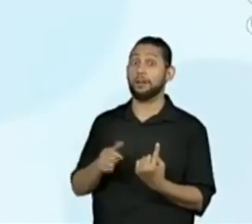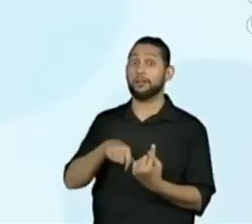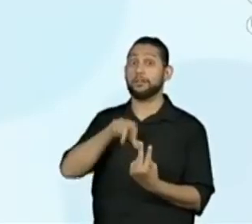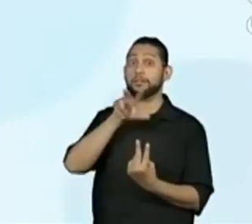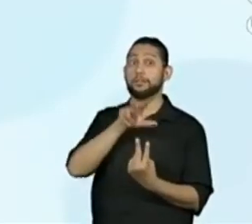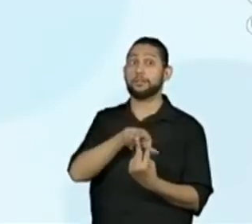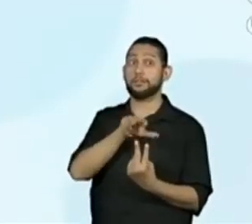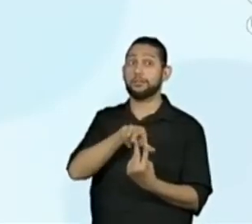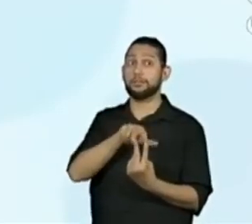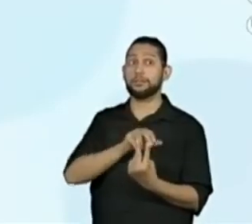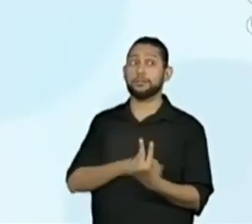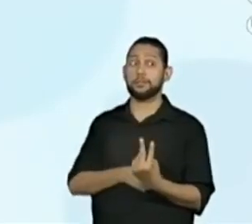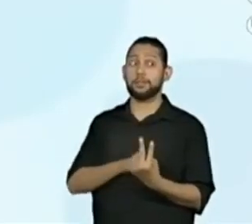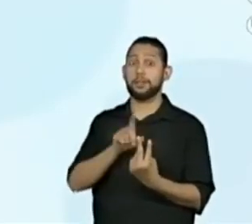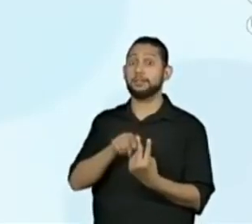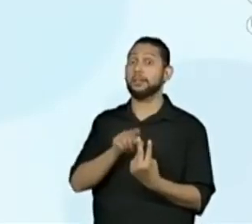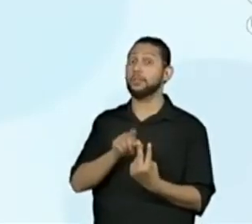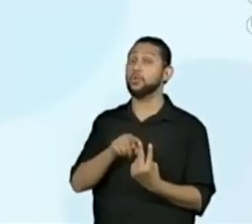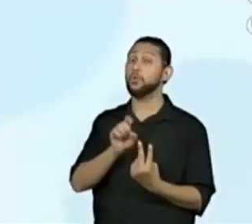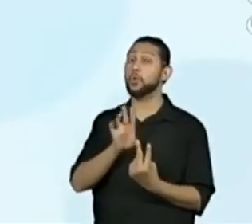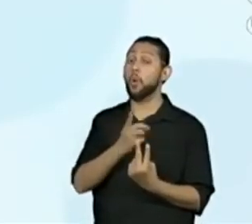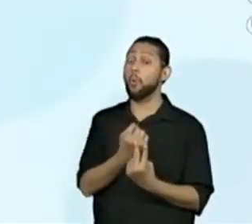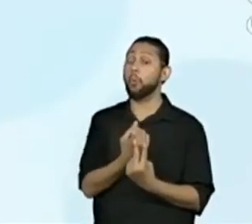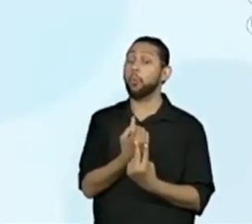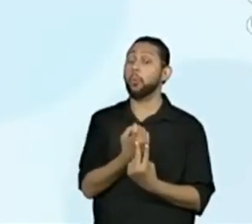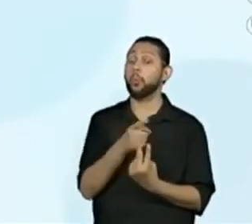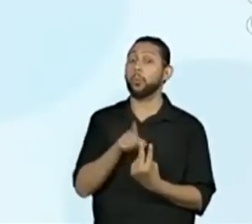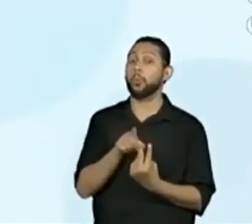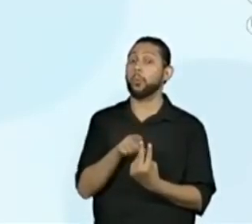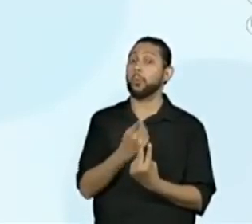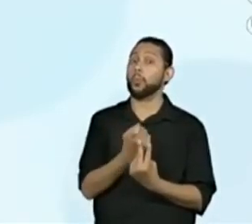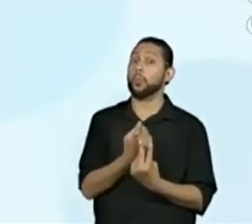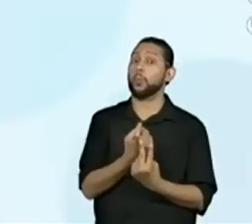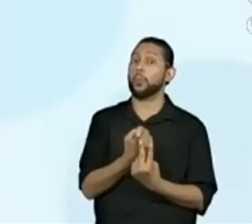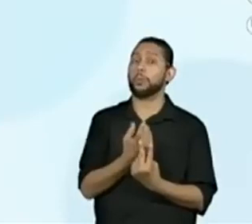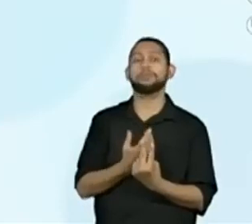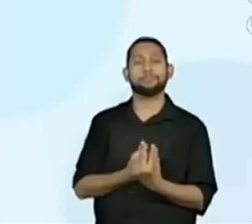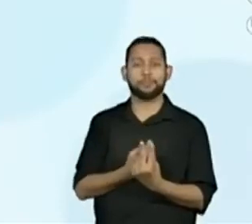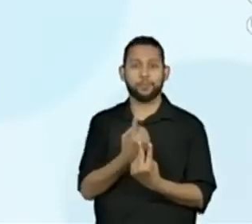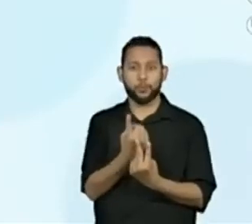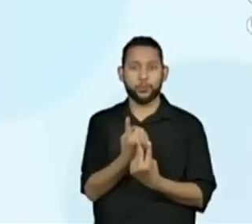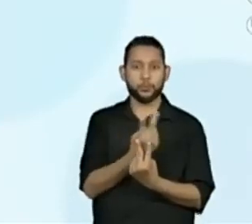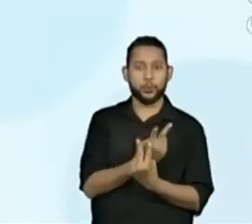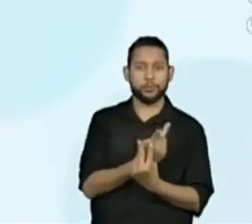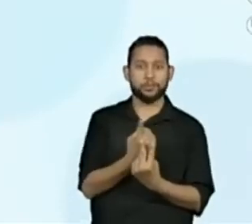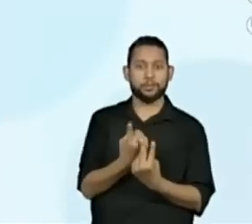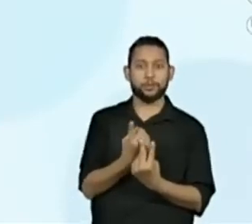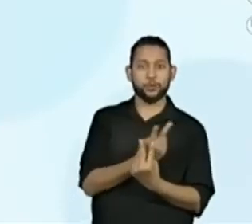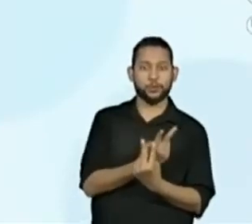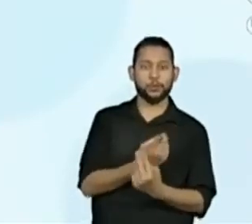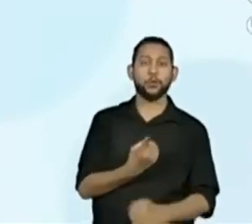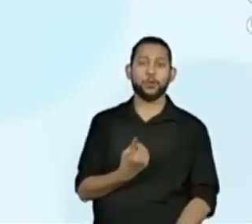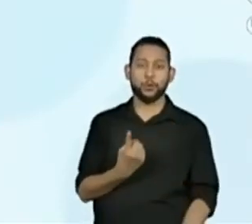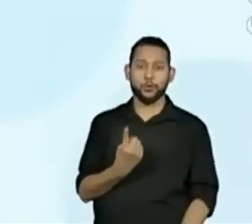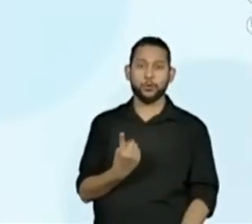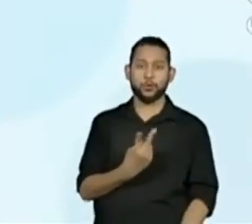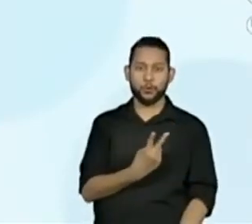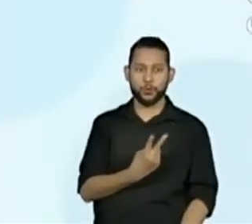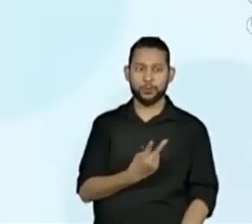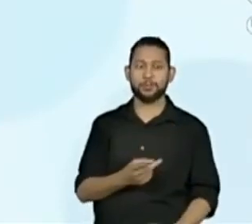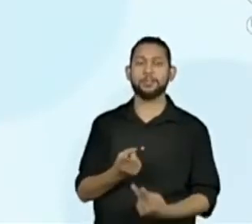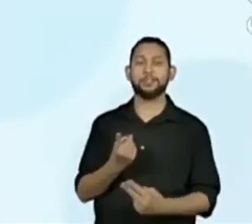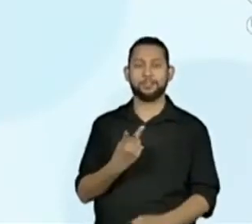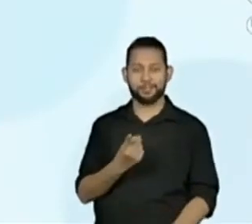número aí que tem só uma dezena. Qual é este número? Olha, o 12. Isso, já colocaram ali junto, 9